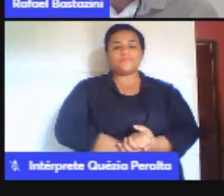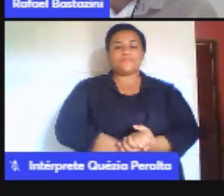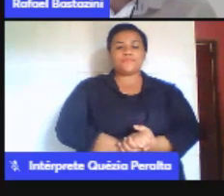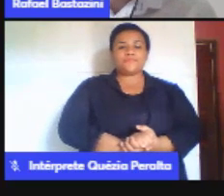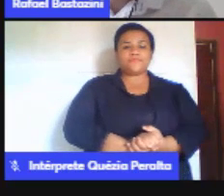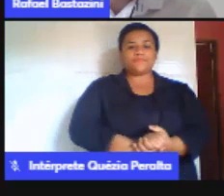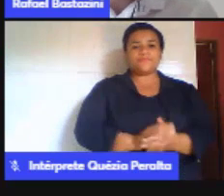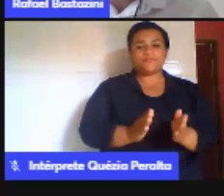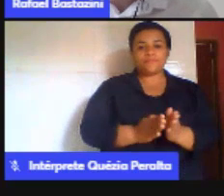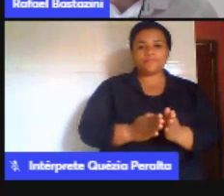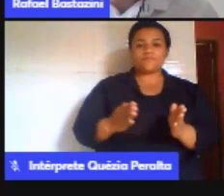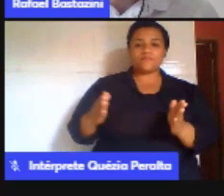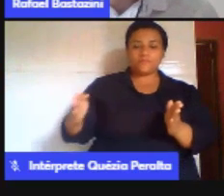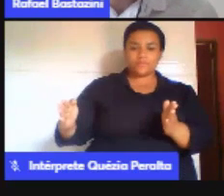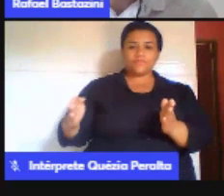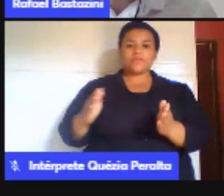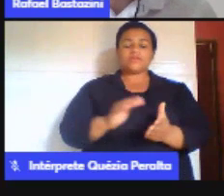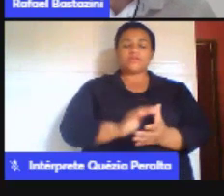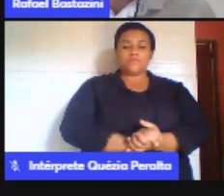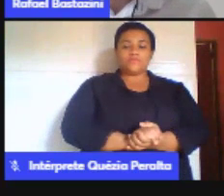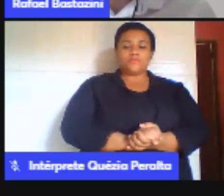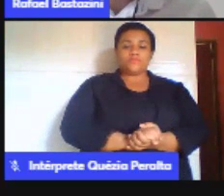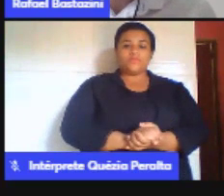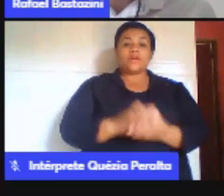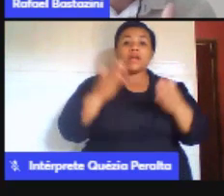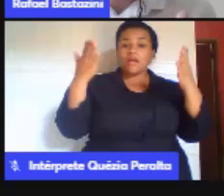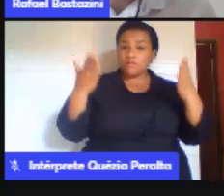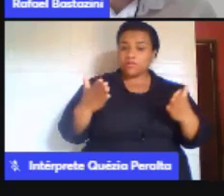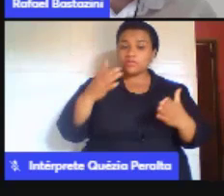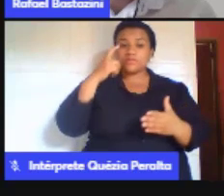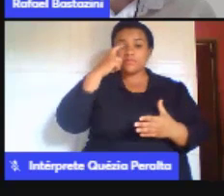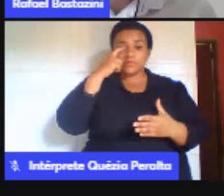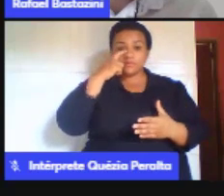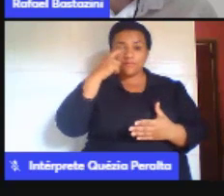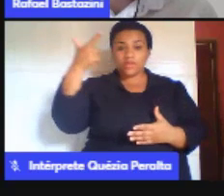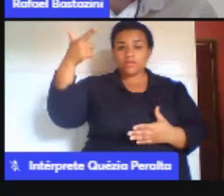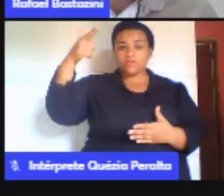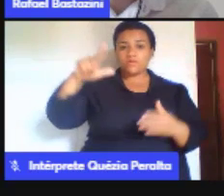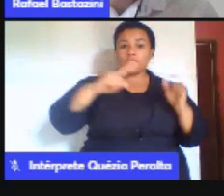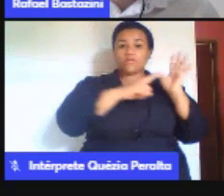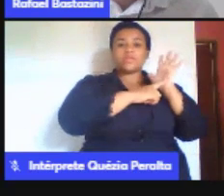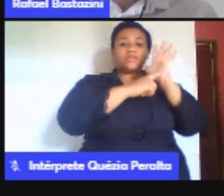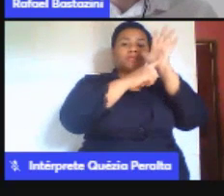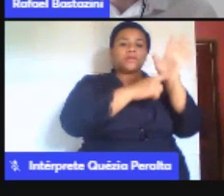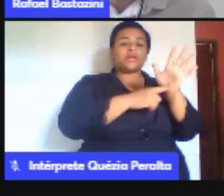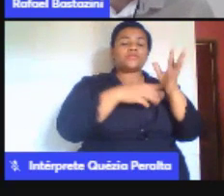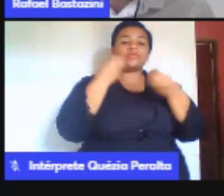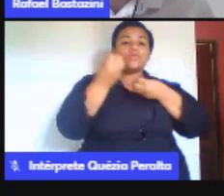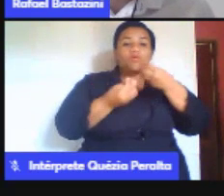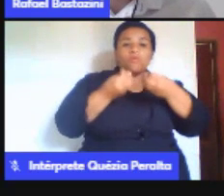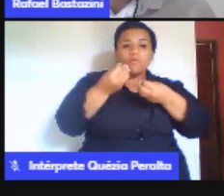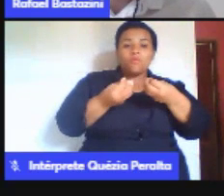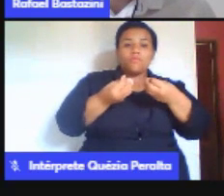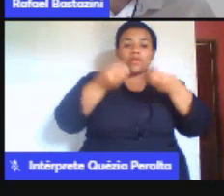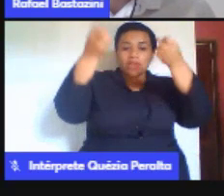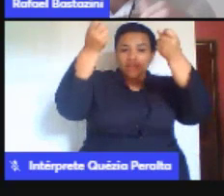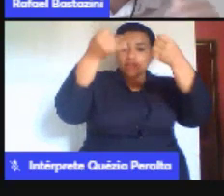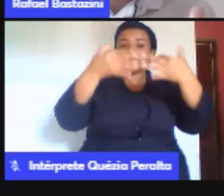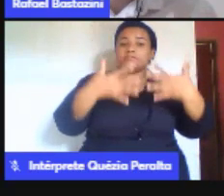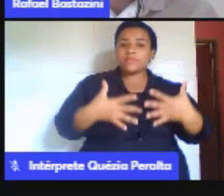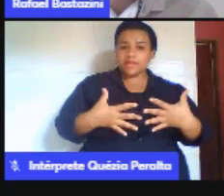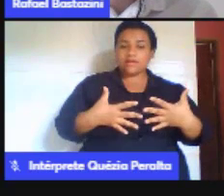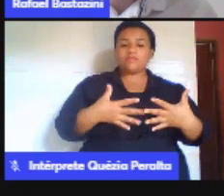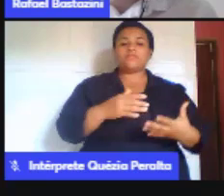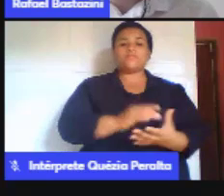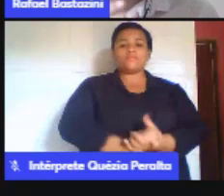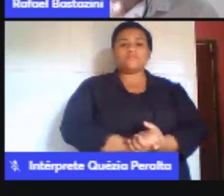próximo slide agora, vocês vão poder observar claramente como isso era retratado nos noticiários da época. Então,